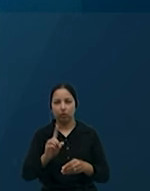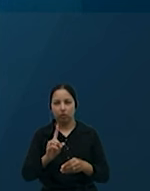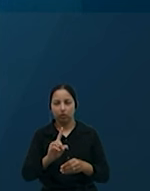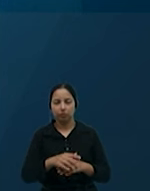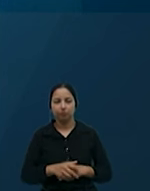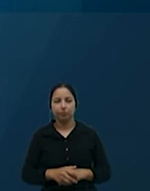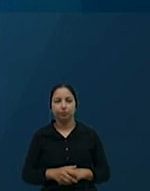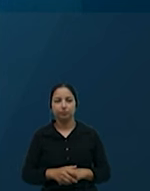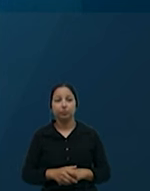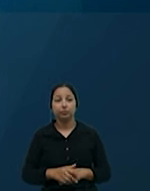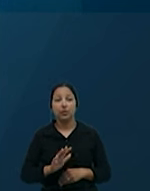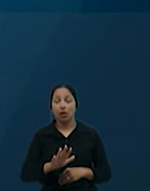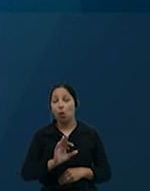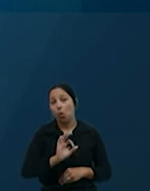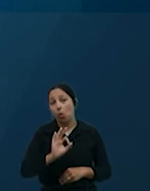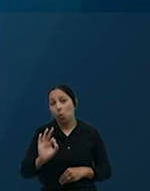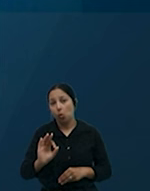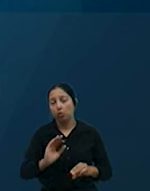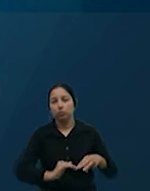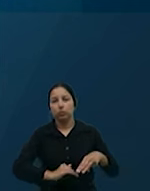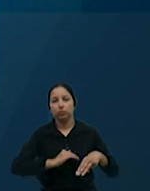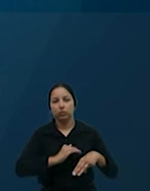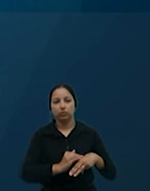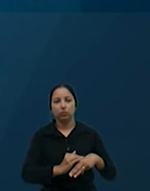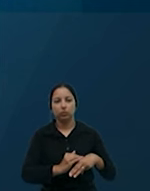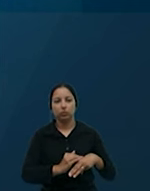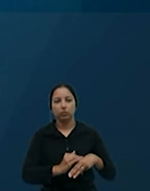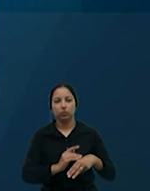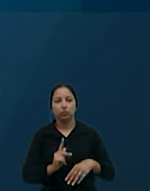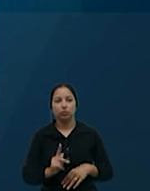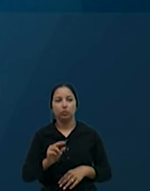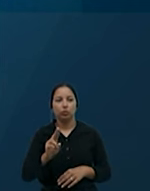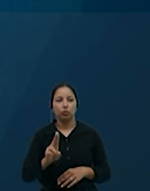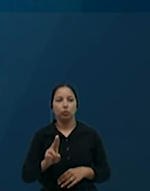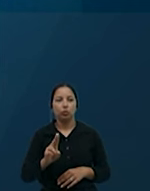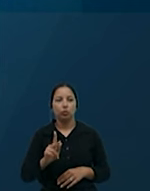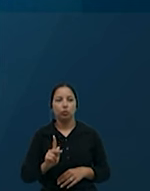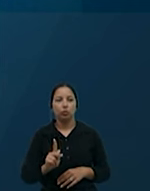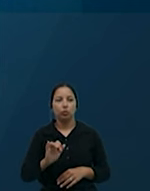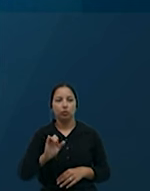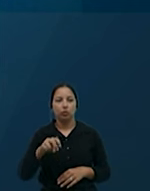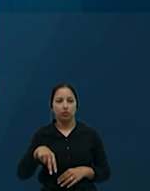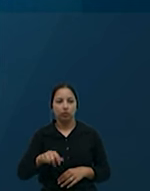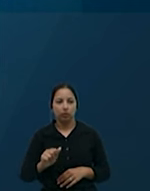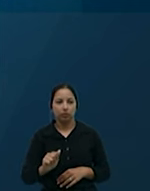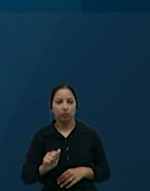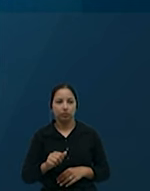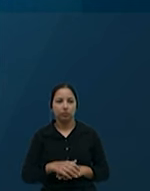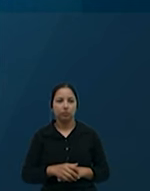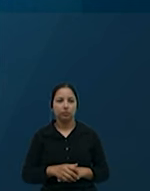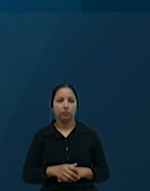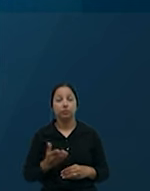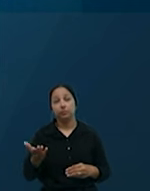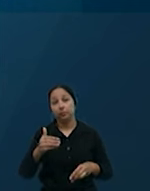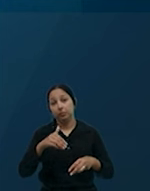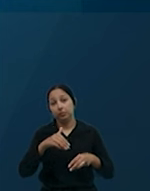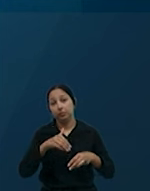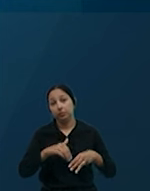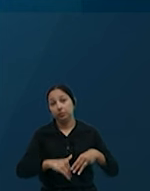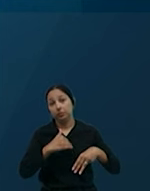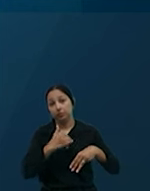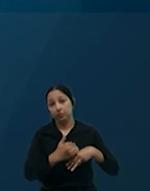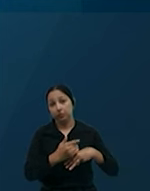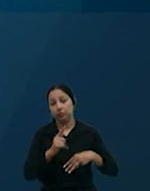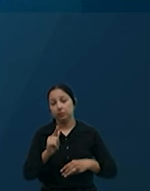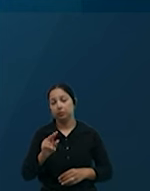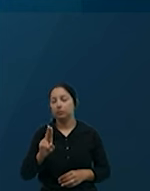ministro Cucchina tenha sido muito clara, nós temos três posições até o momento. Então, o ministro Gurgel nega provimento ao agravo interno